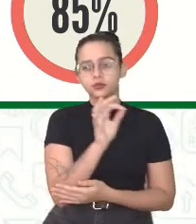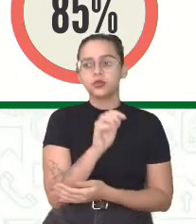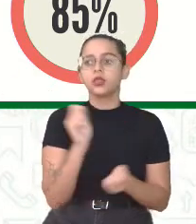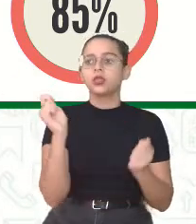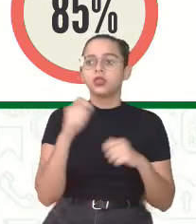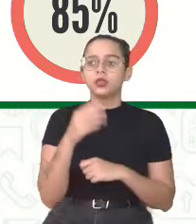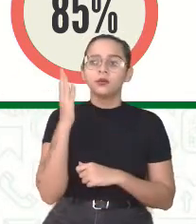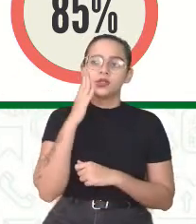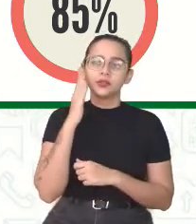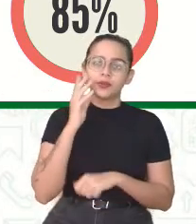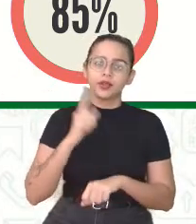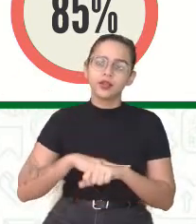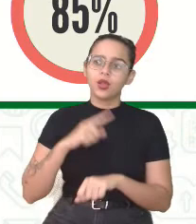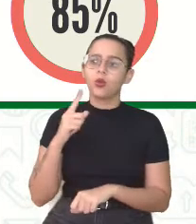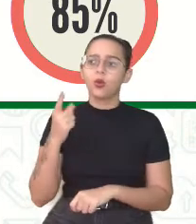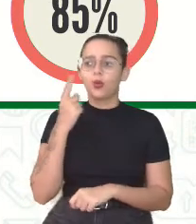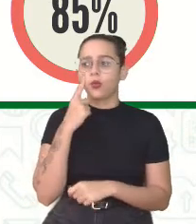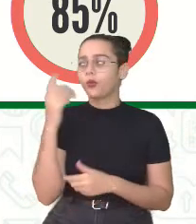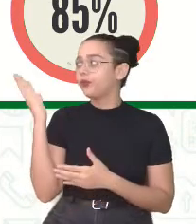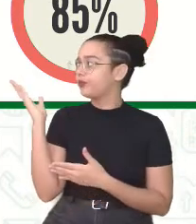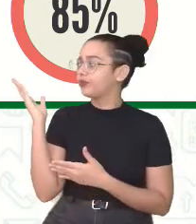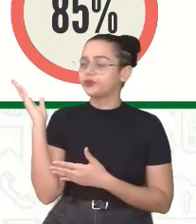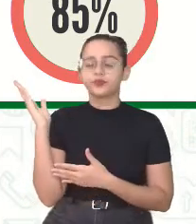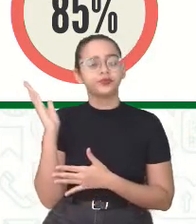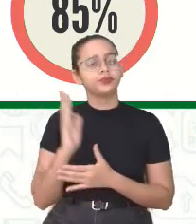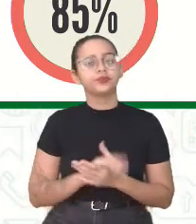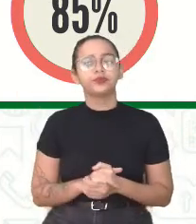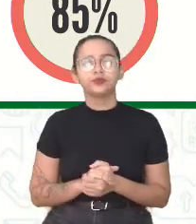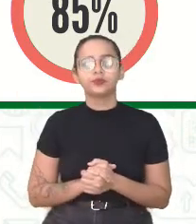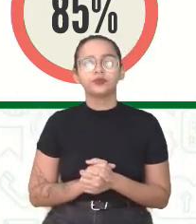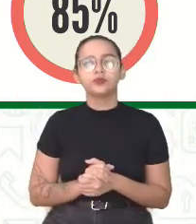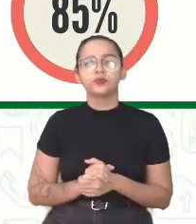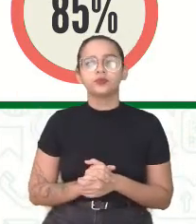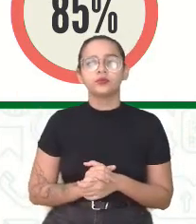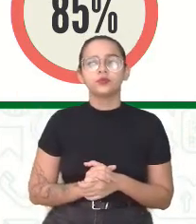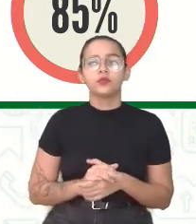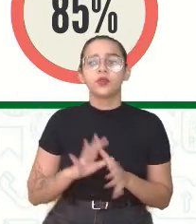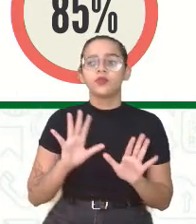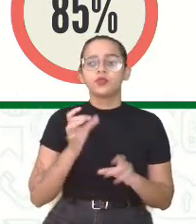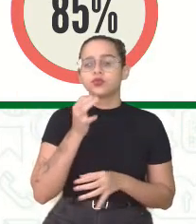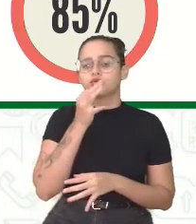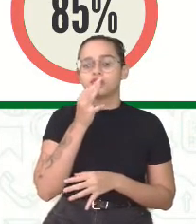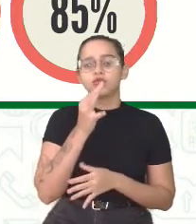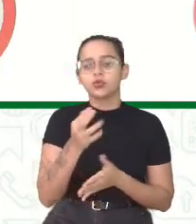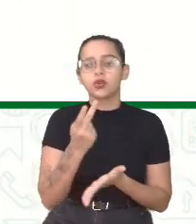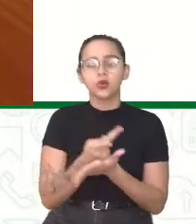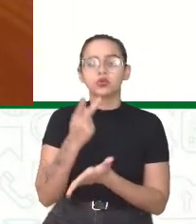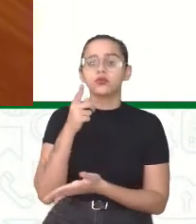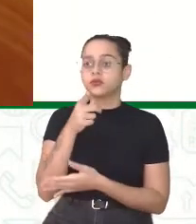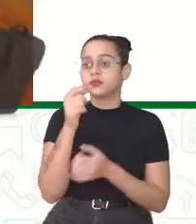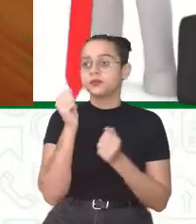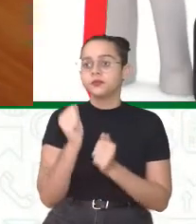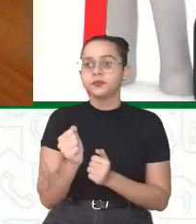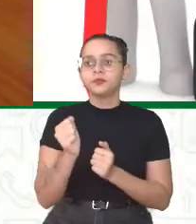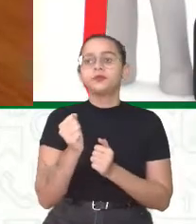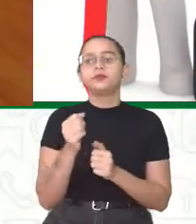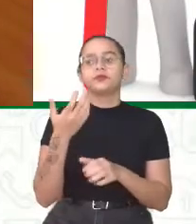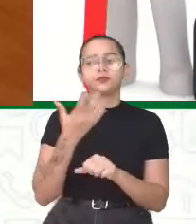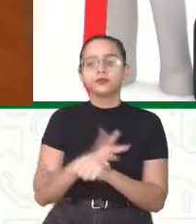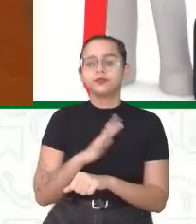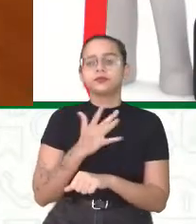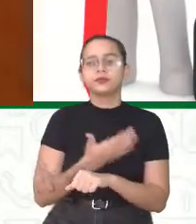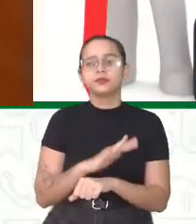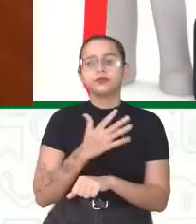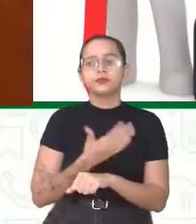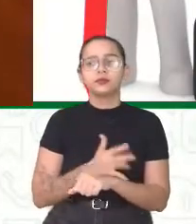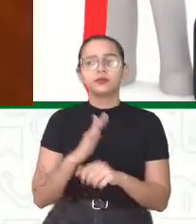bem imediata, que são essas daqui, tá certo? A gente vai sugerir algumas situações onde você possa ir treinando,